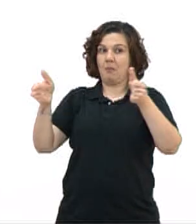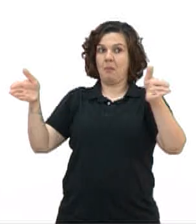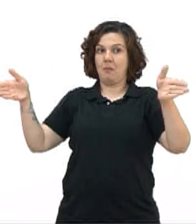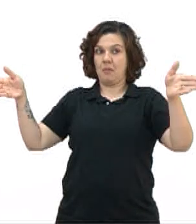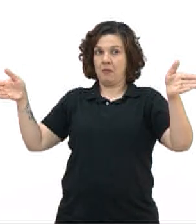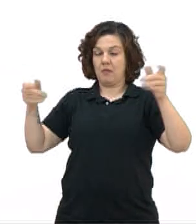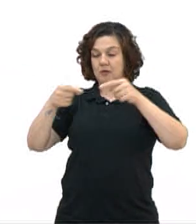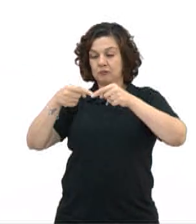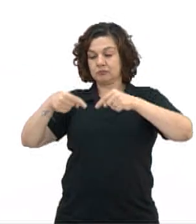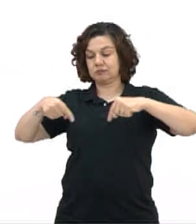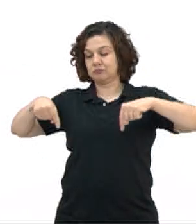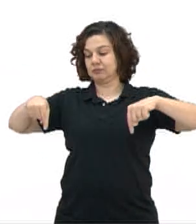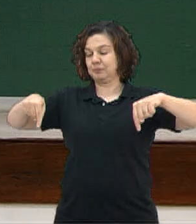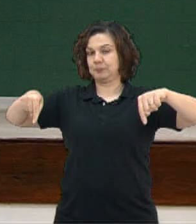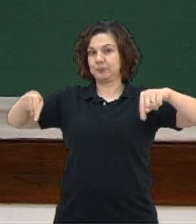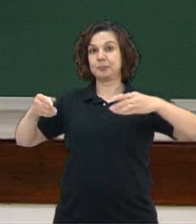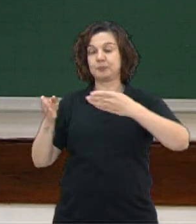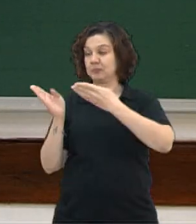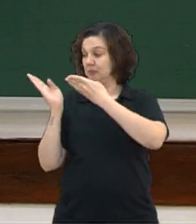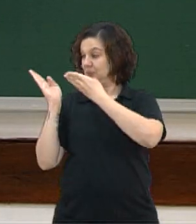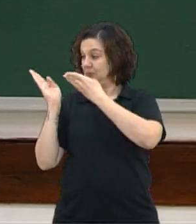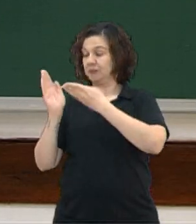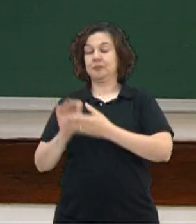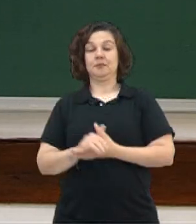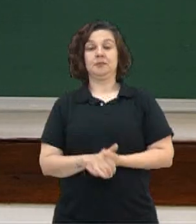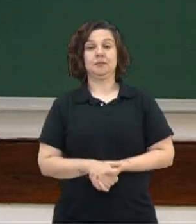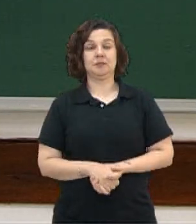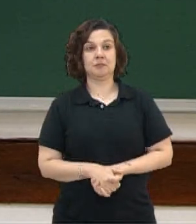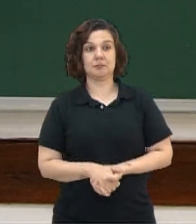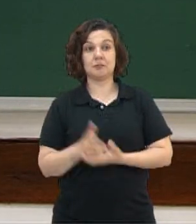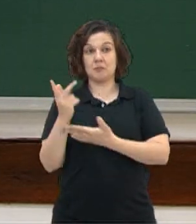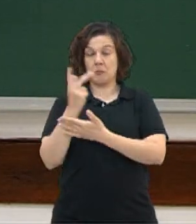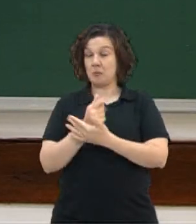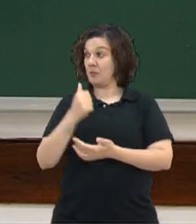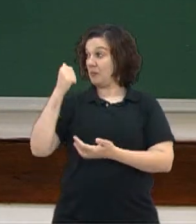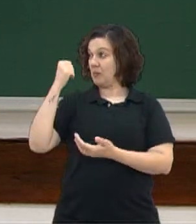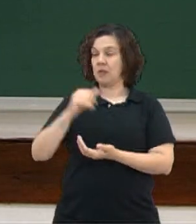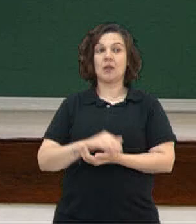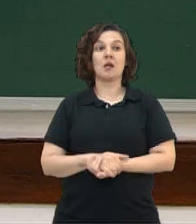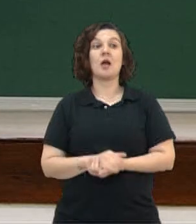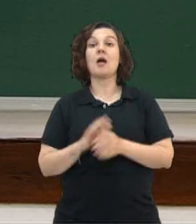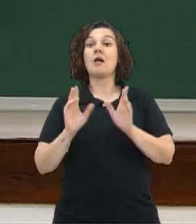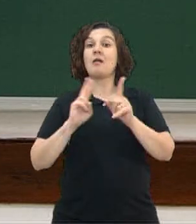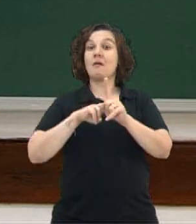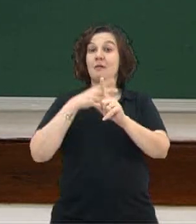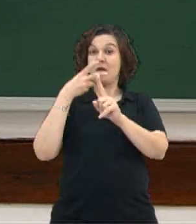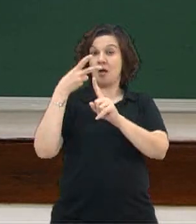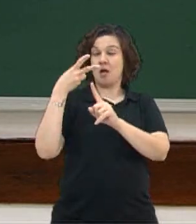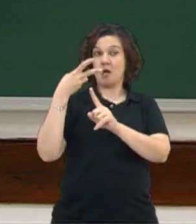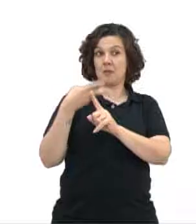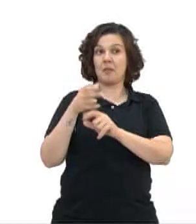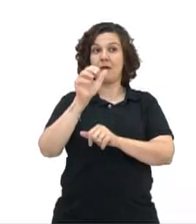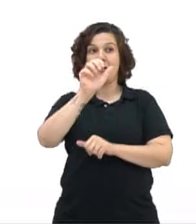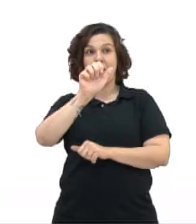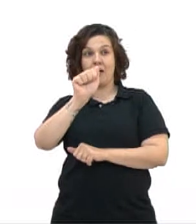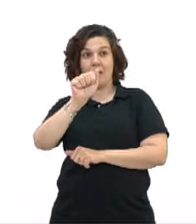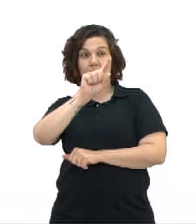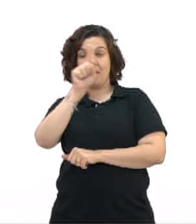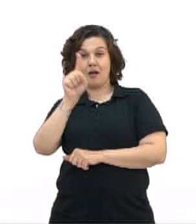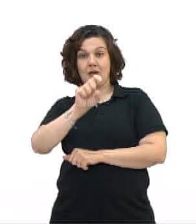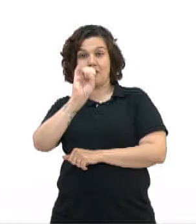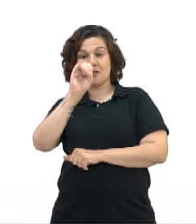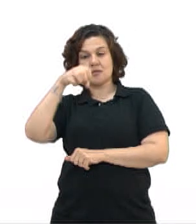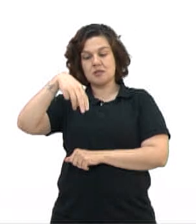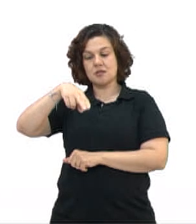em uma superfície plana, conforme você está visualizando nesta imagem aqui. E ainda a projeção azimutal, que é onde